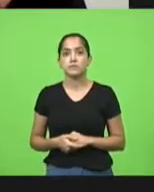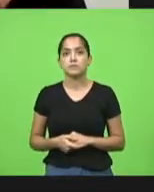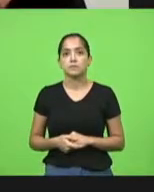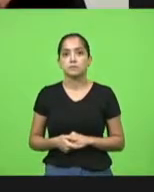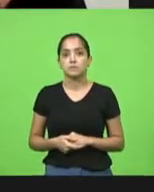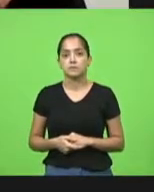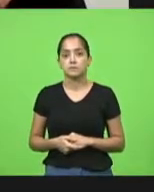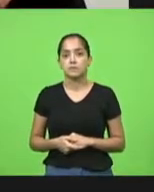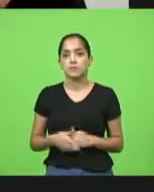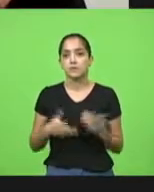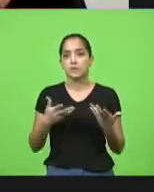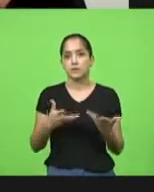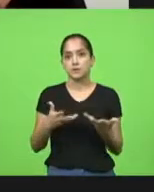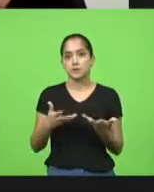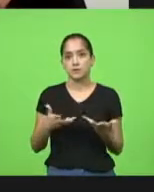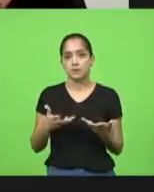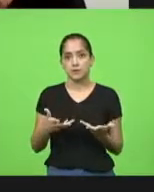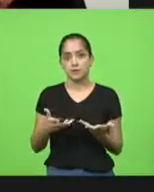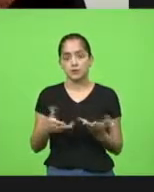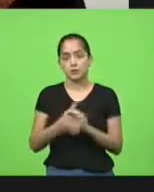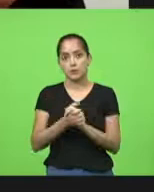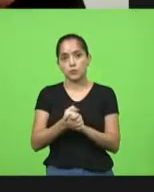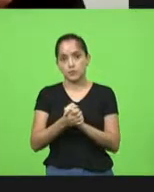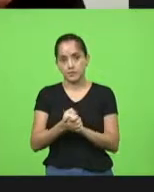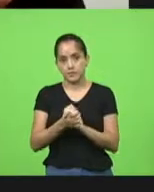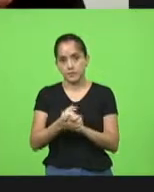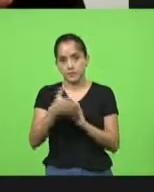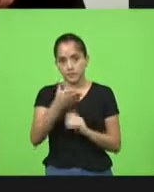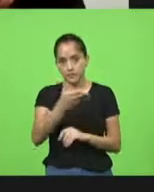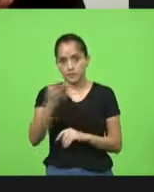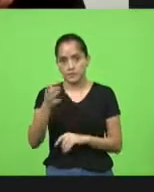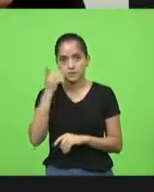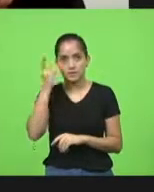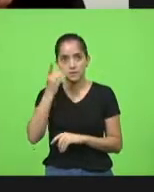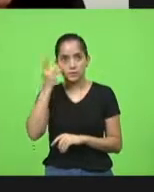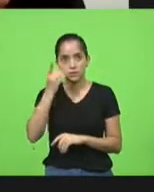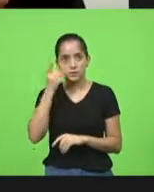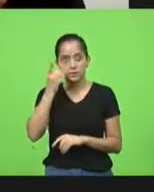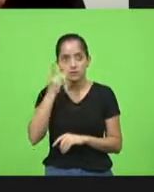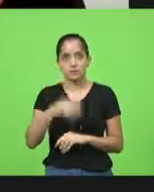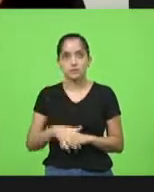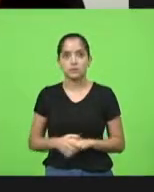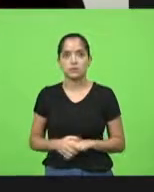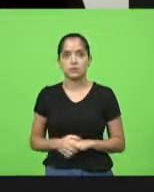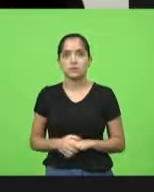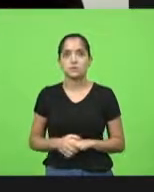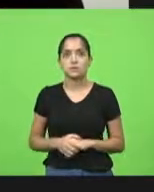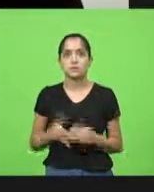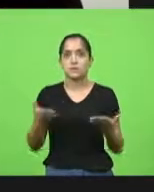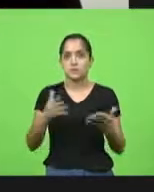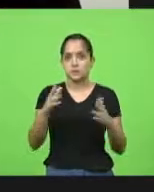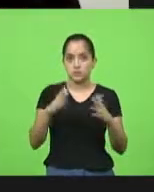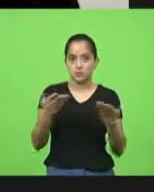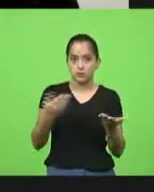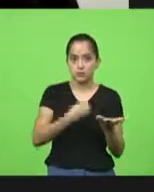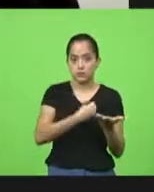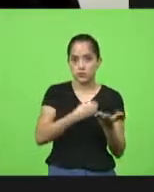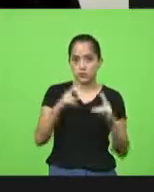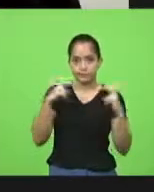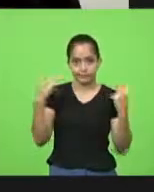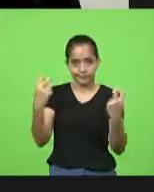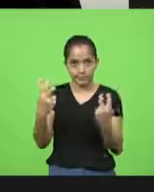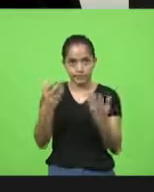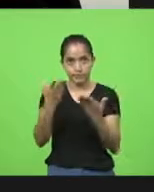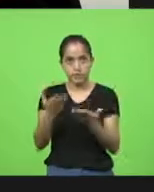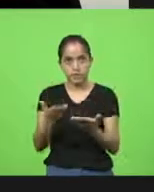Eu quero cumprimentar os senhores deputados, senhoras deputadas que estão aqui em plenário e também aqueles que estão de